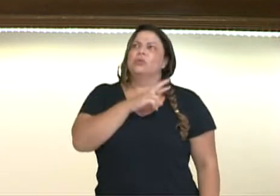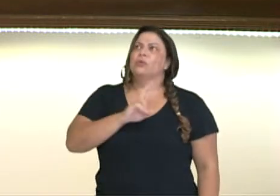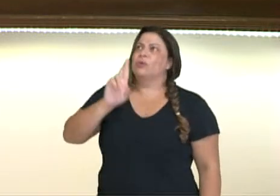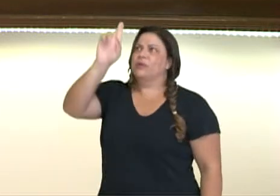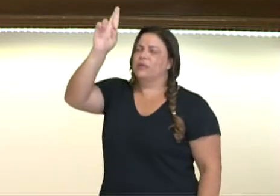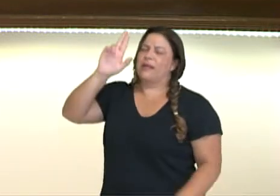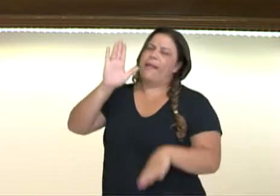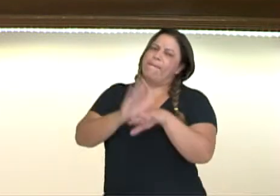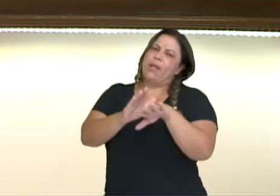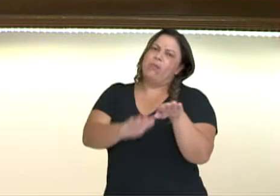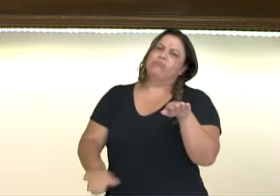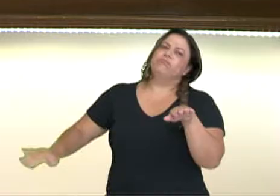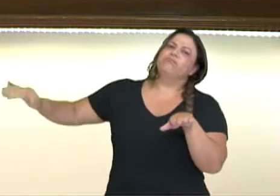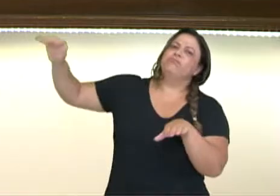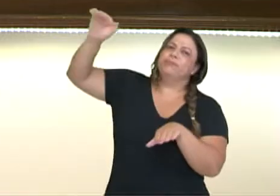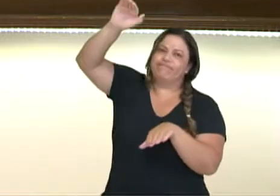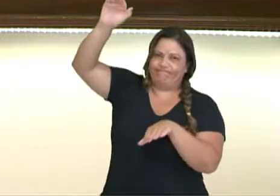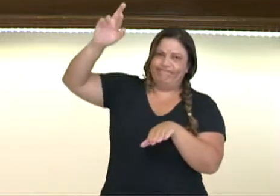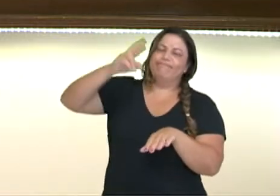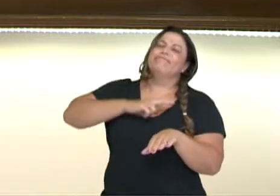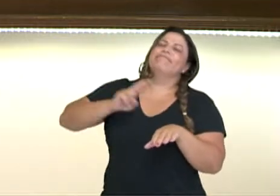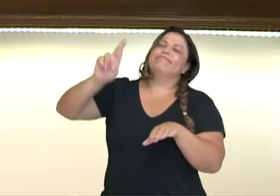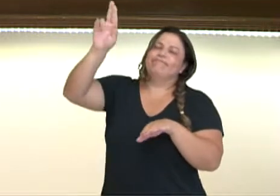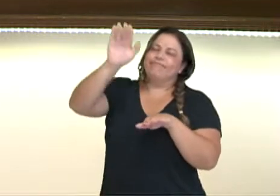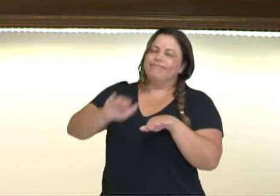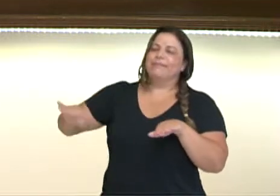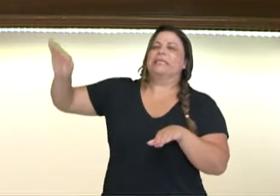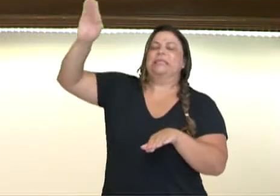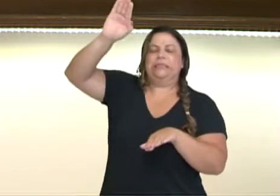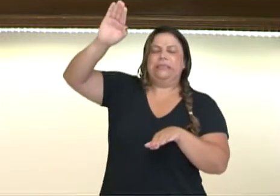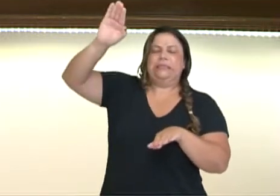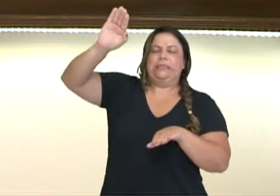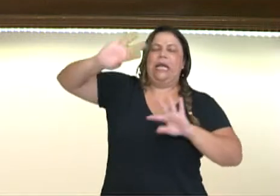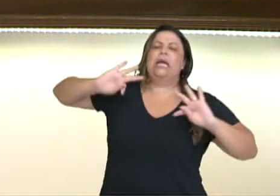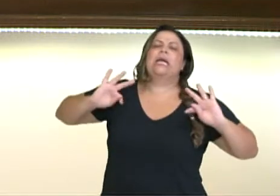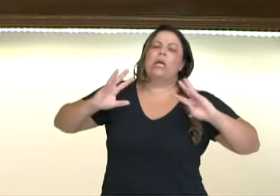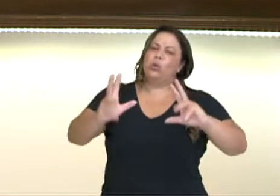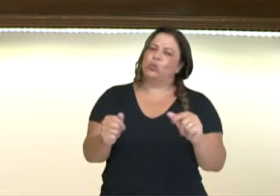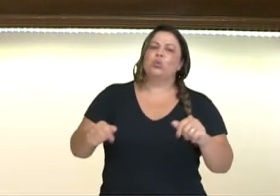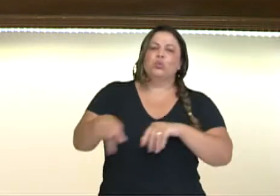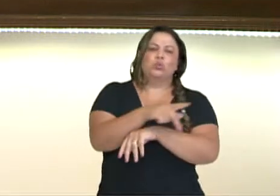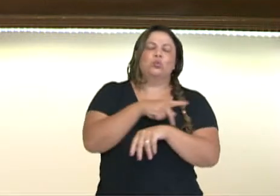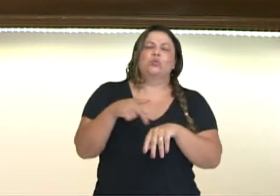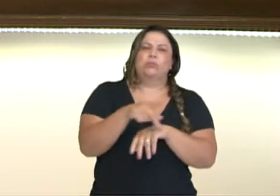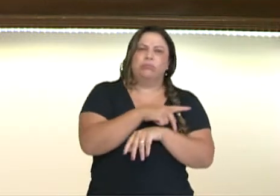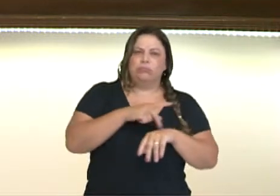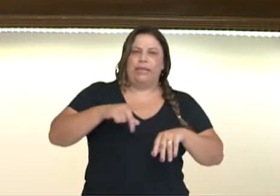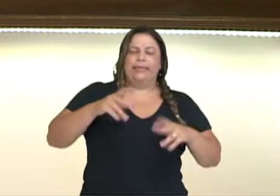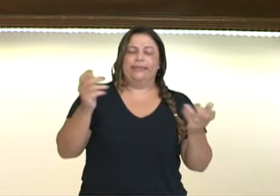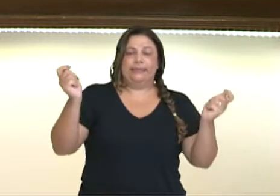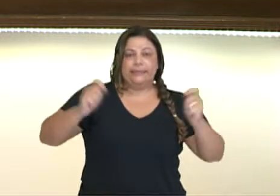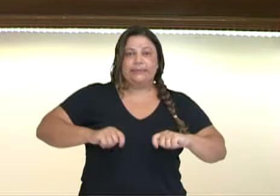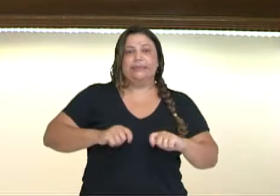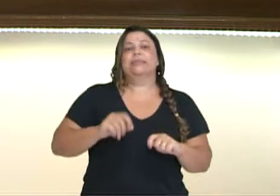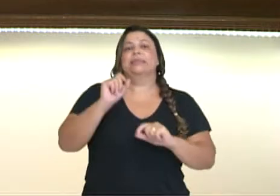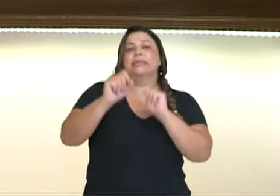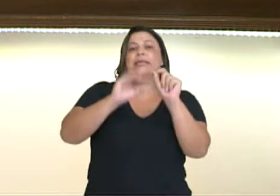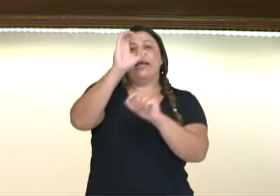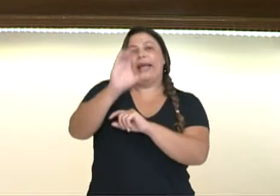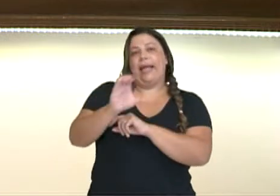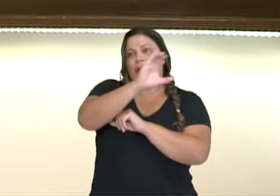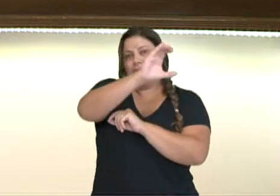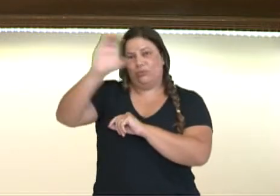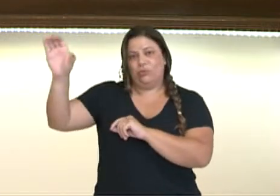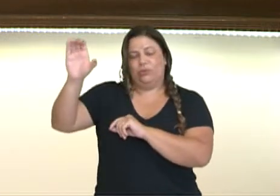mais importante religião da Europa, era majoritária em todos os países, reinos, enfim, que é a religião cristã, o